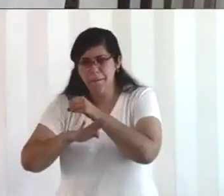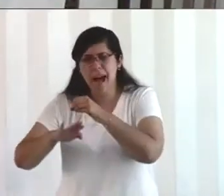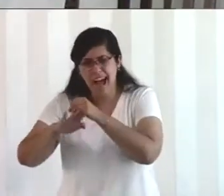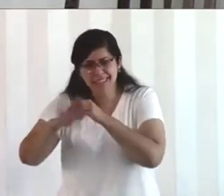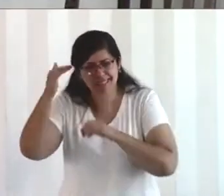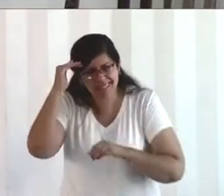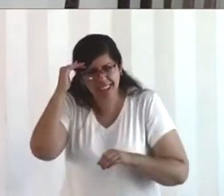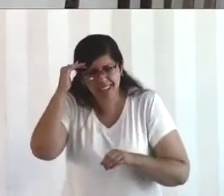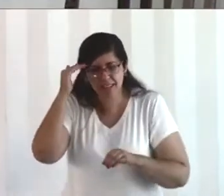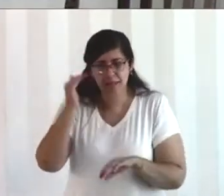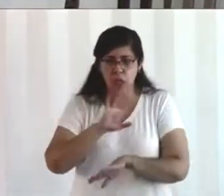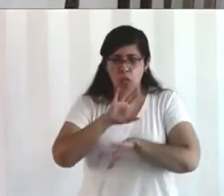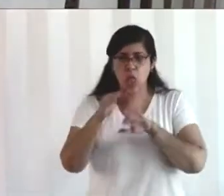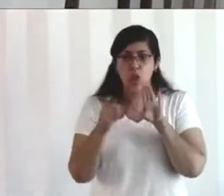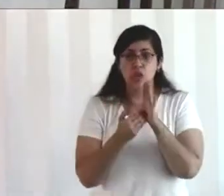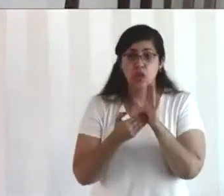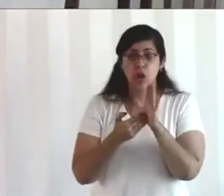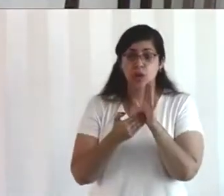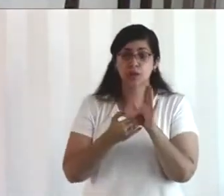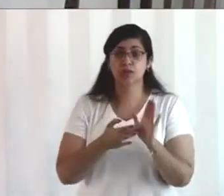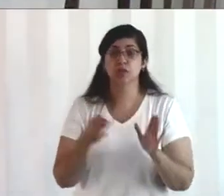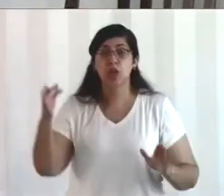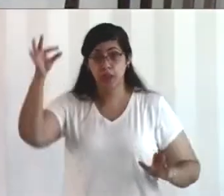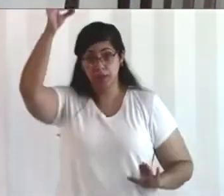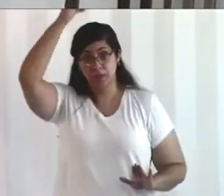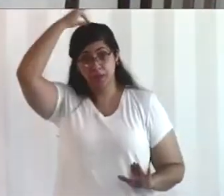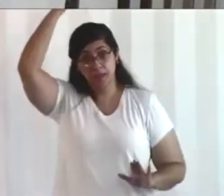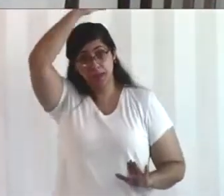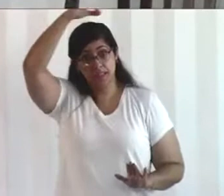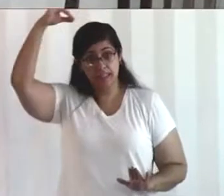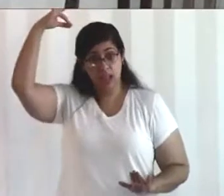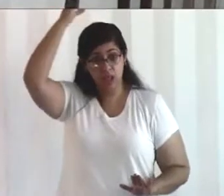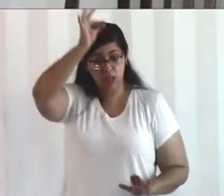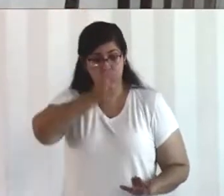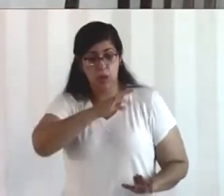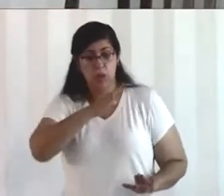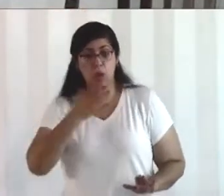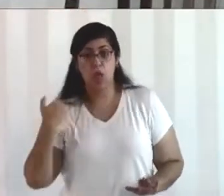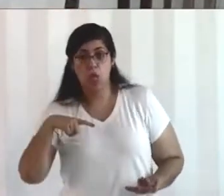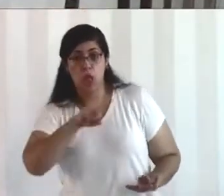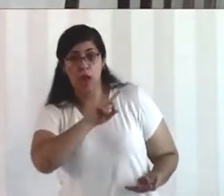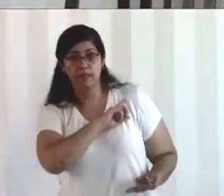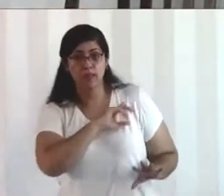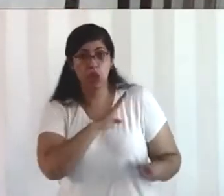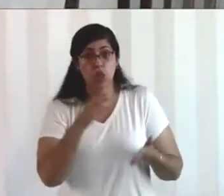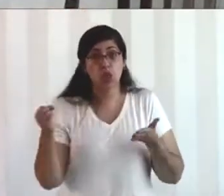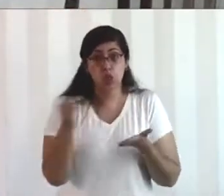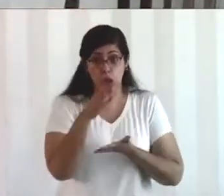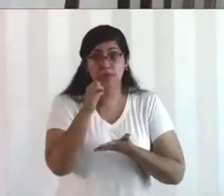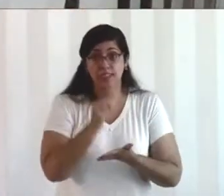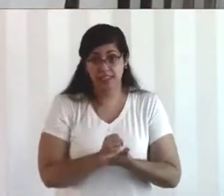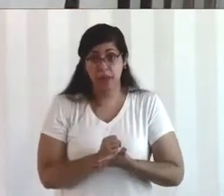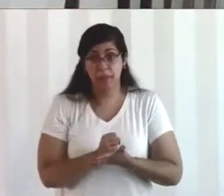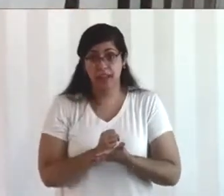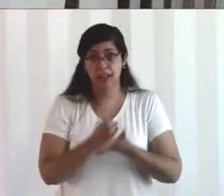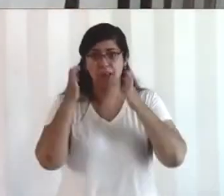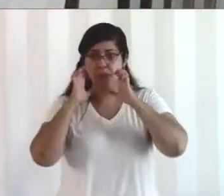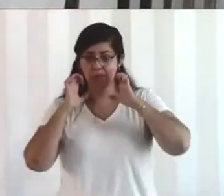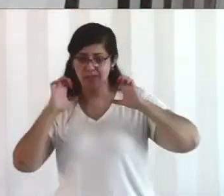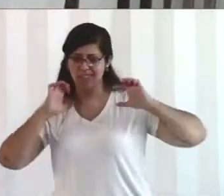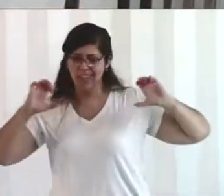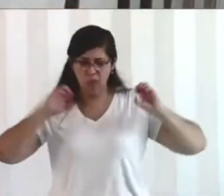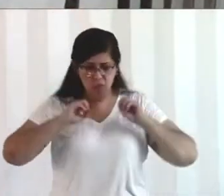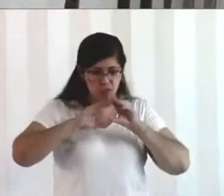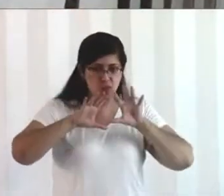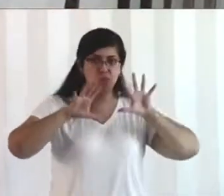quase todo o Novo Testamento fosse escrito por conta do fenômeno missiológico. Nós podemos abrir